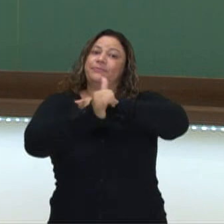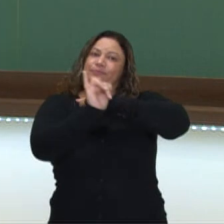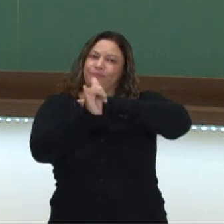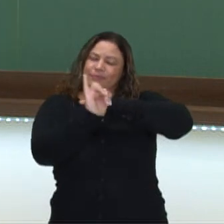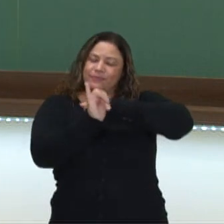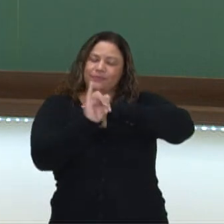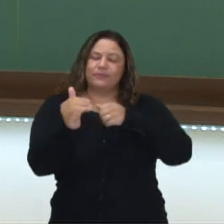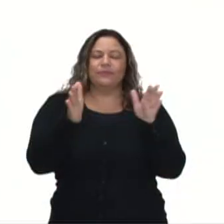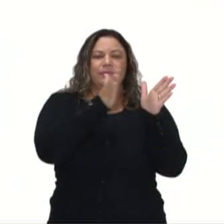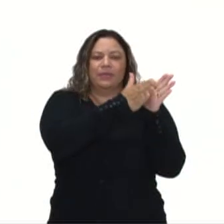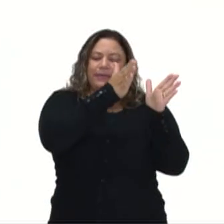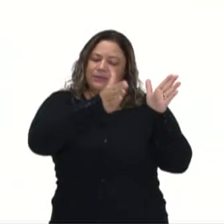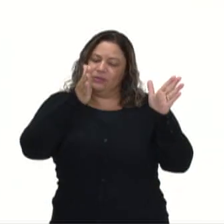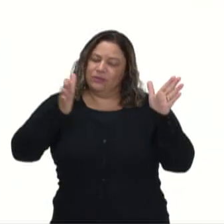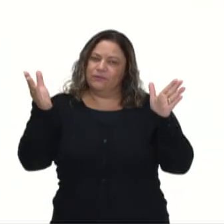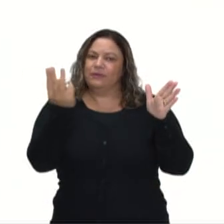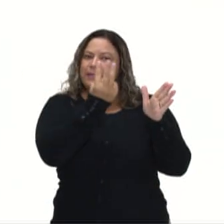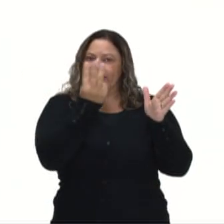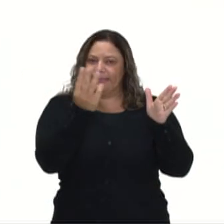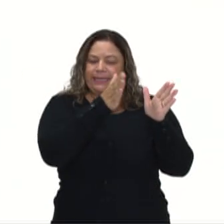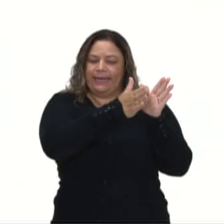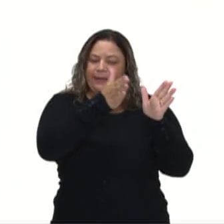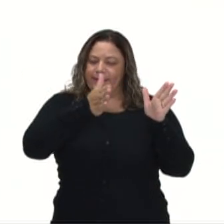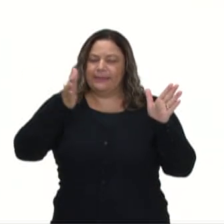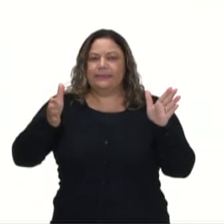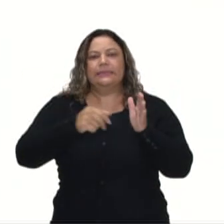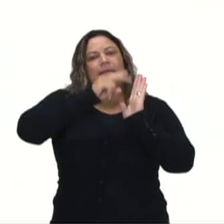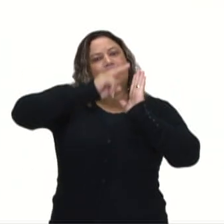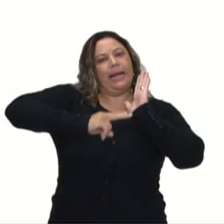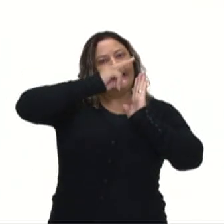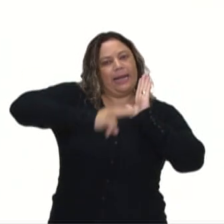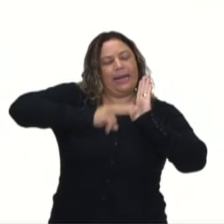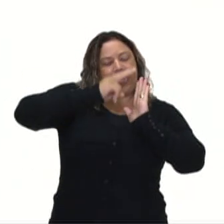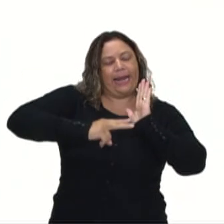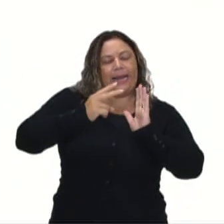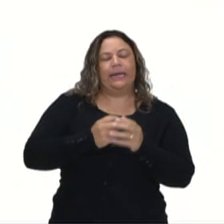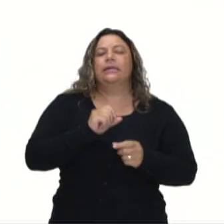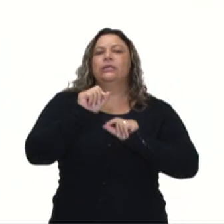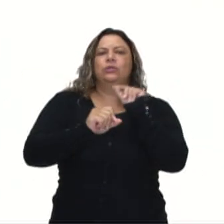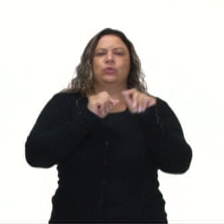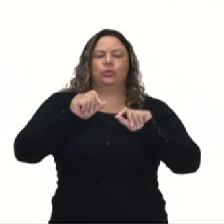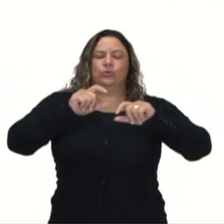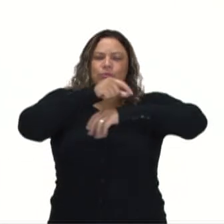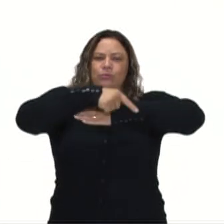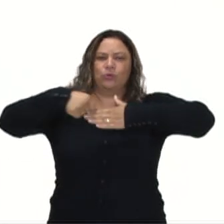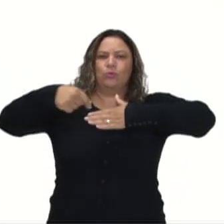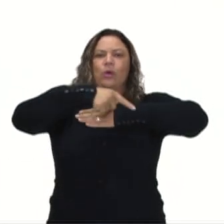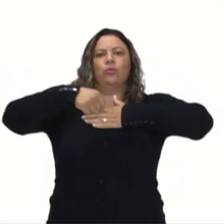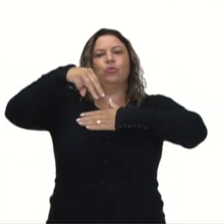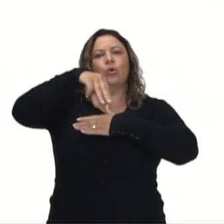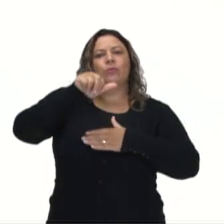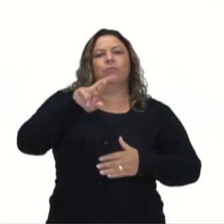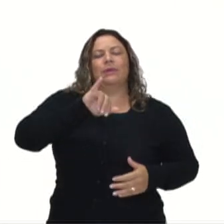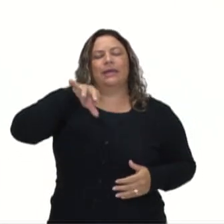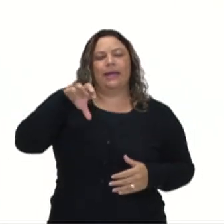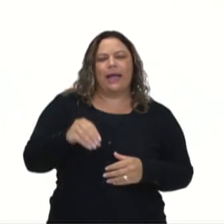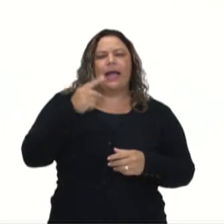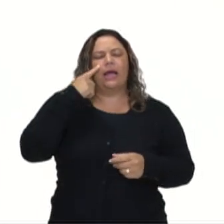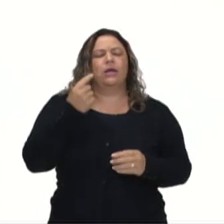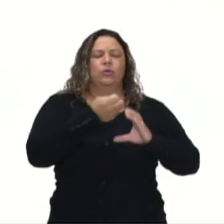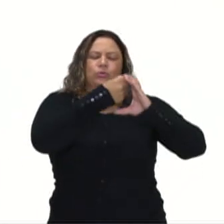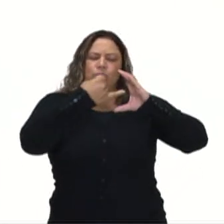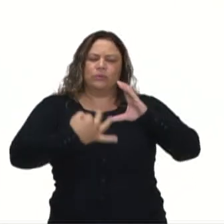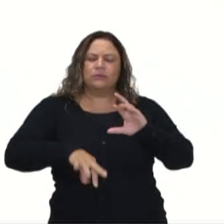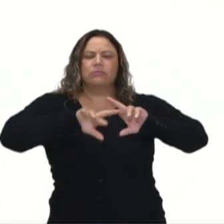3 movimentos. Ler uma crônica de Mário Prata, compreendendo algumas características deste gênero. Num